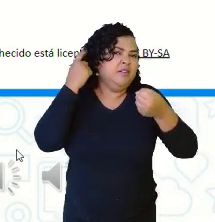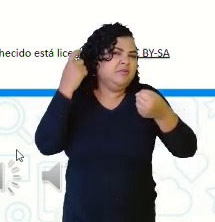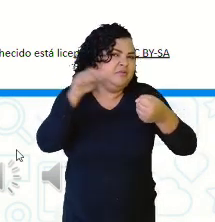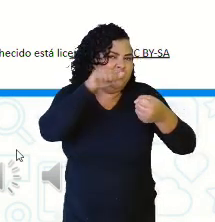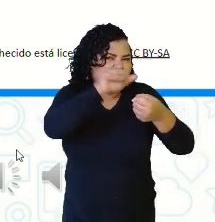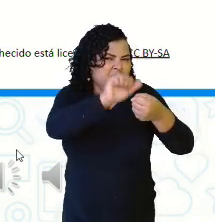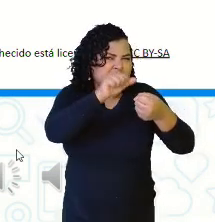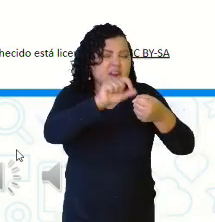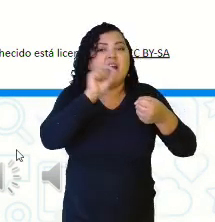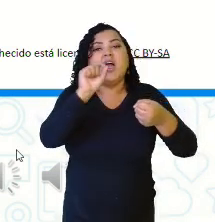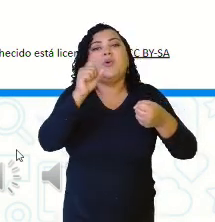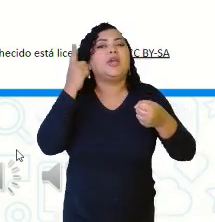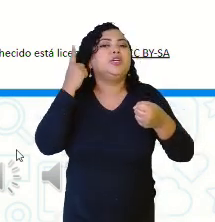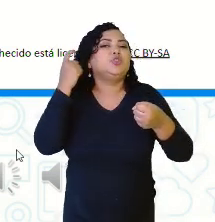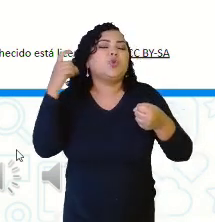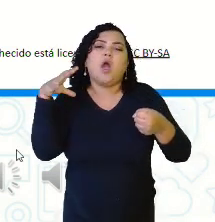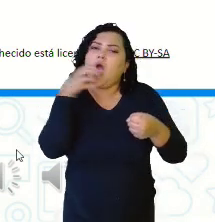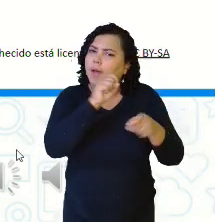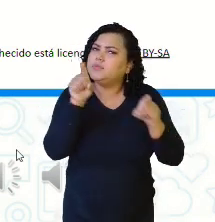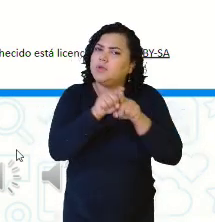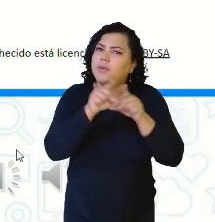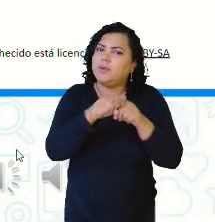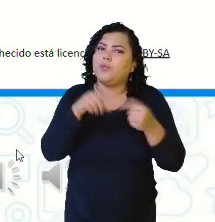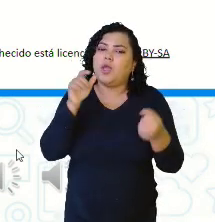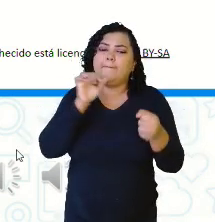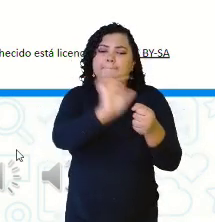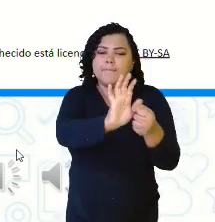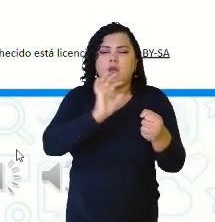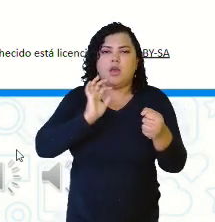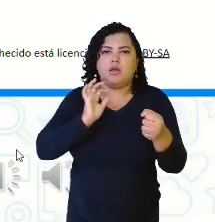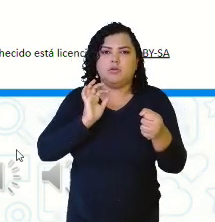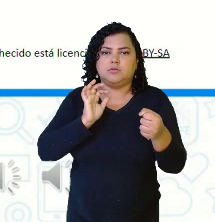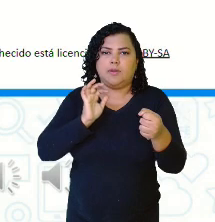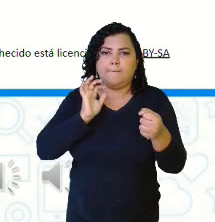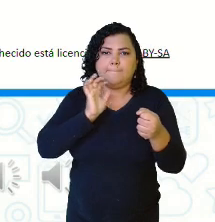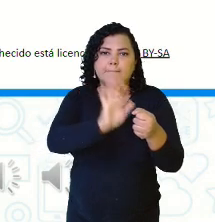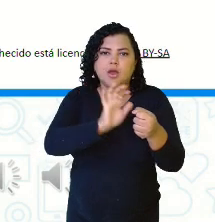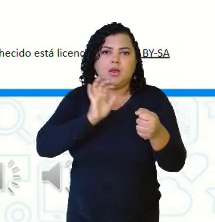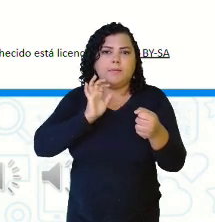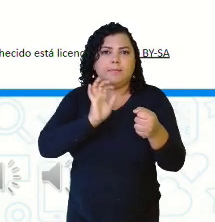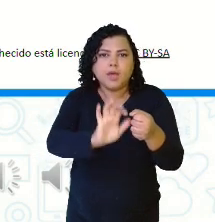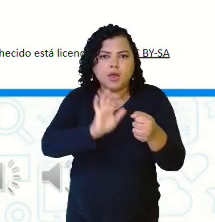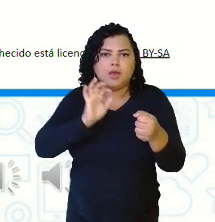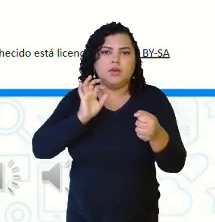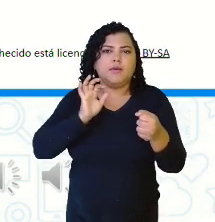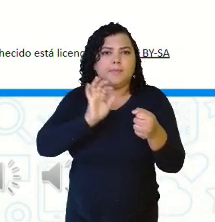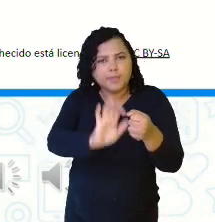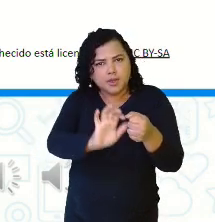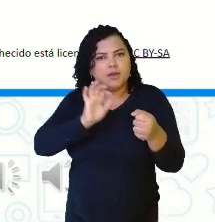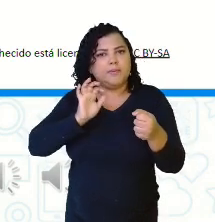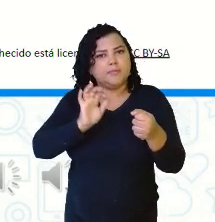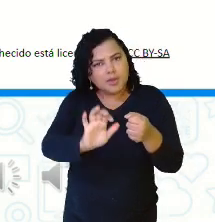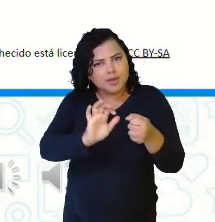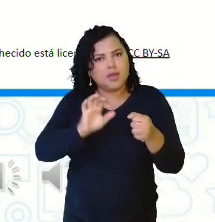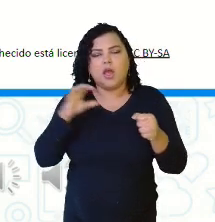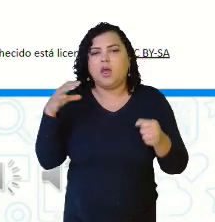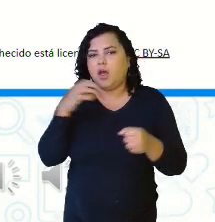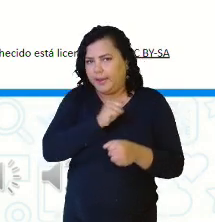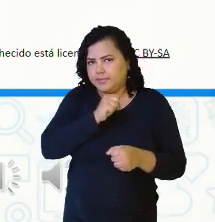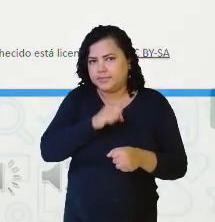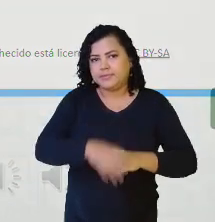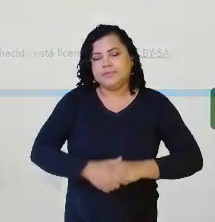é um som de curta duração também, porque você faz aquele bi, bi, bi, é só